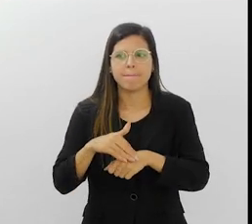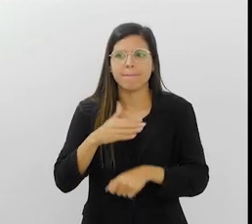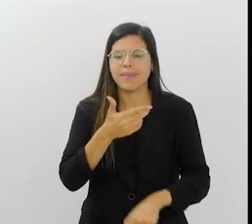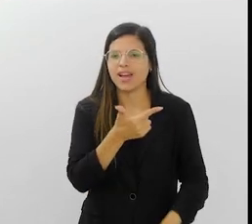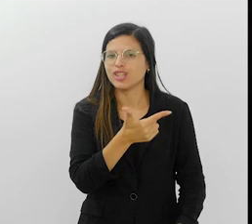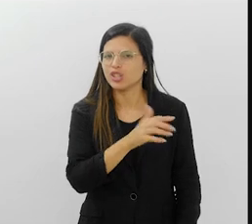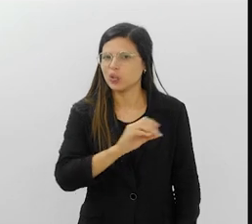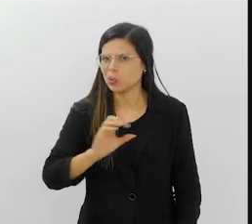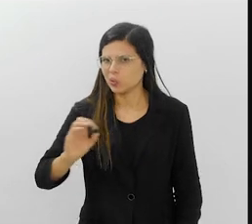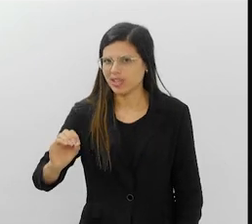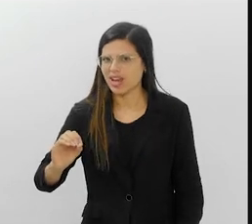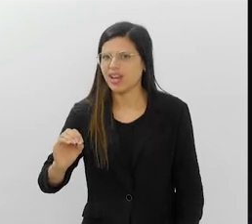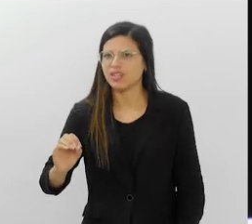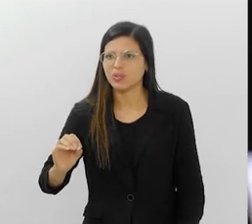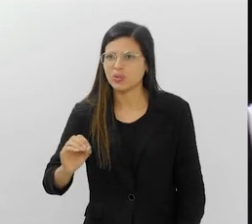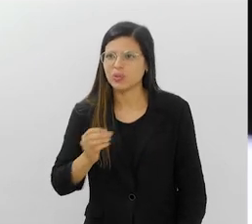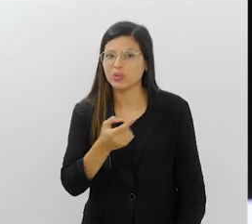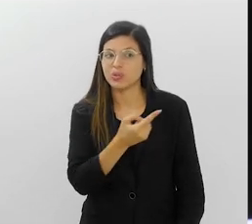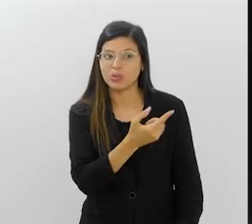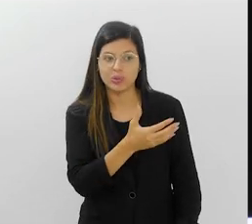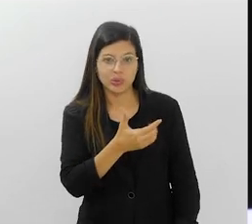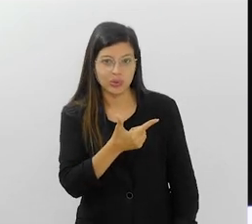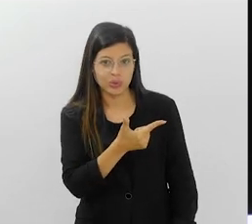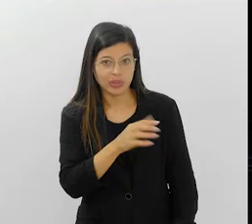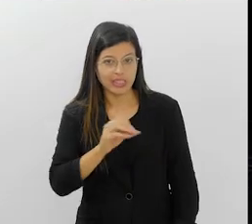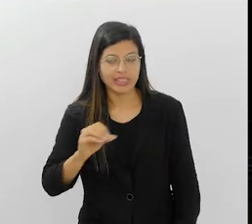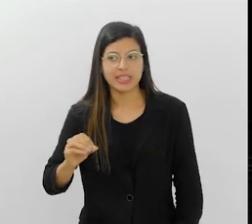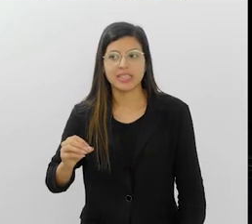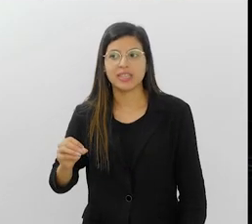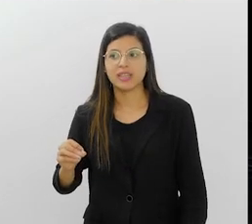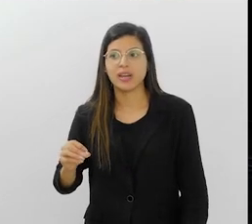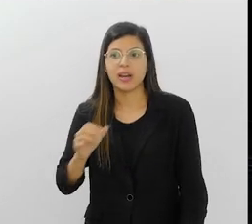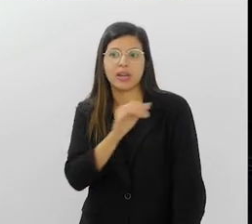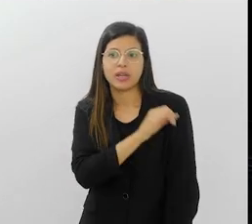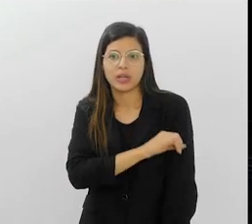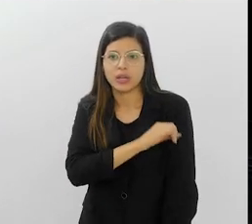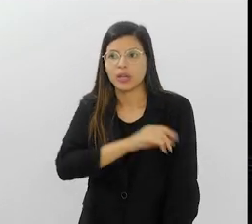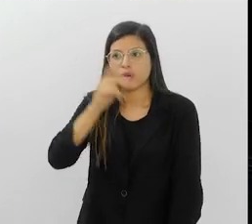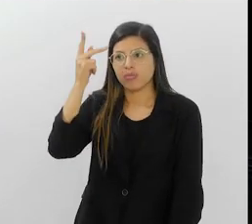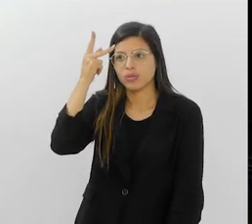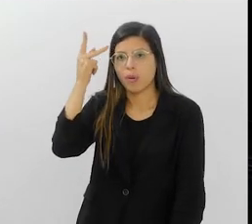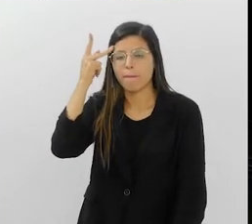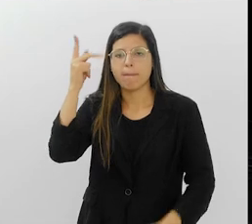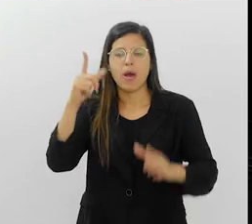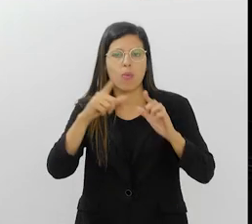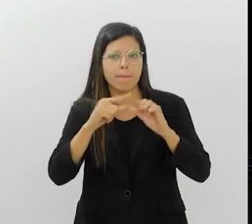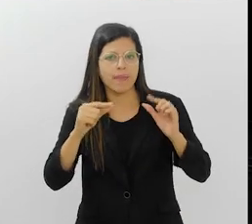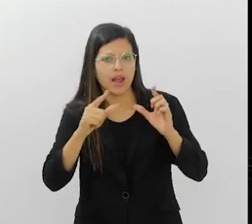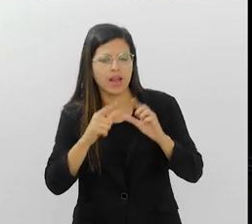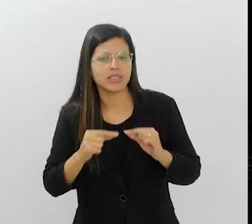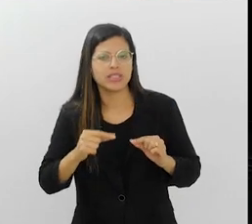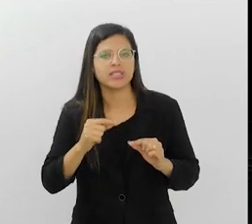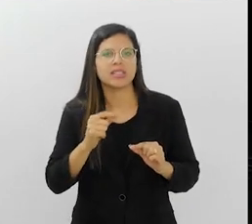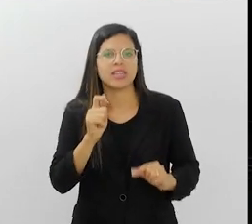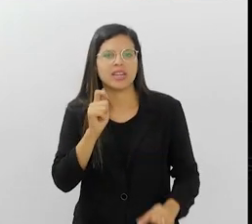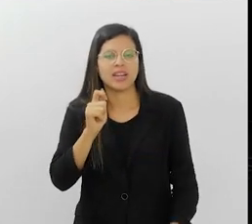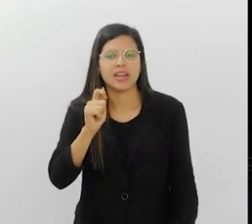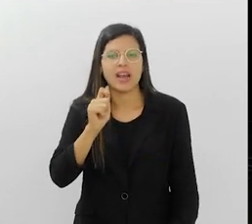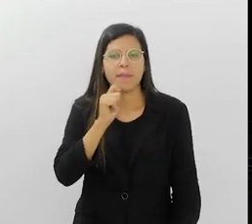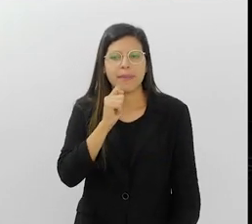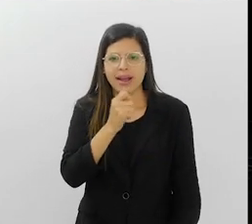Um pouquinho mais de 200. 200 sambas? Mas assim, Rio, São Paulo, Brasília,